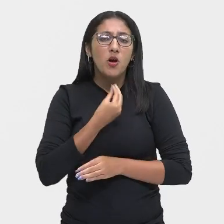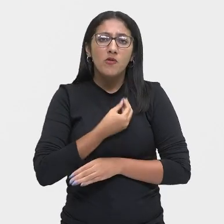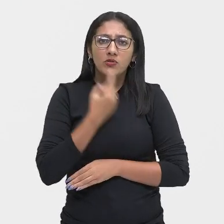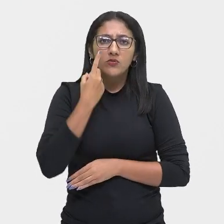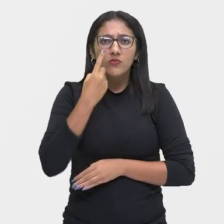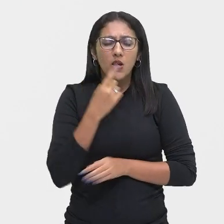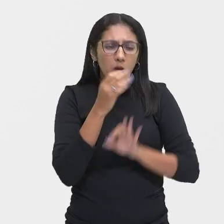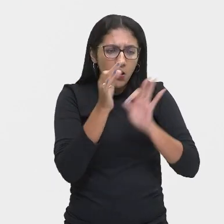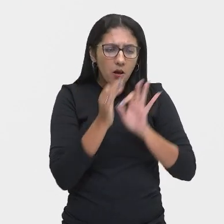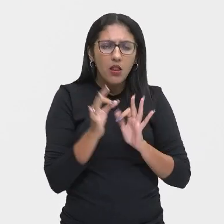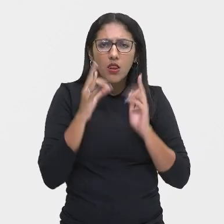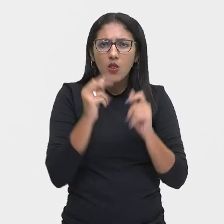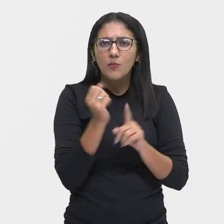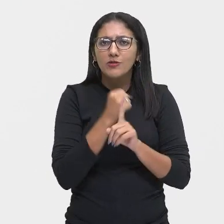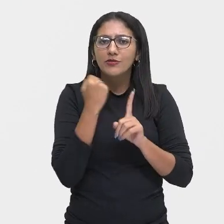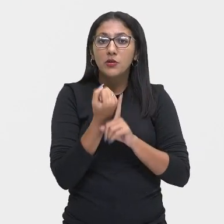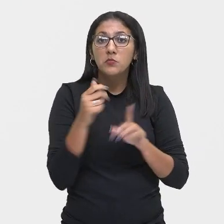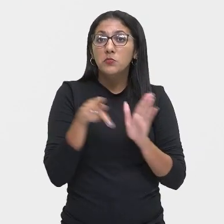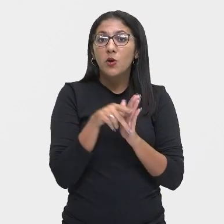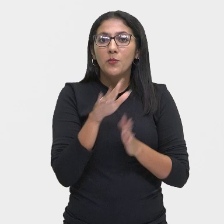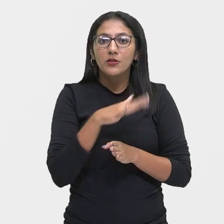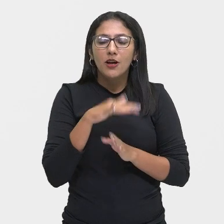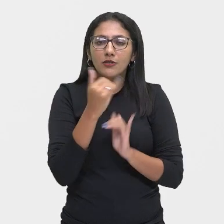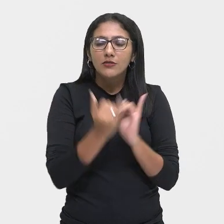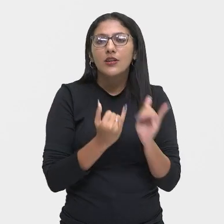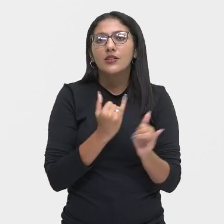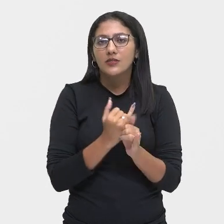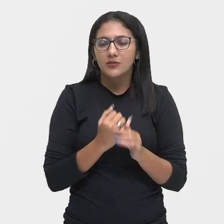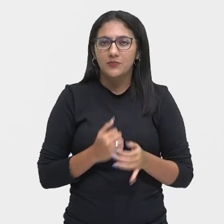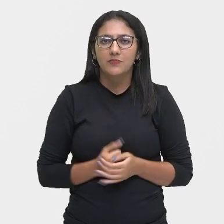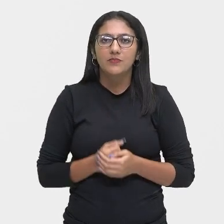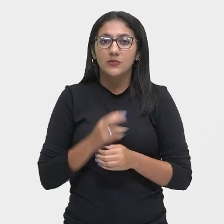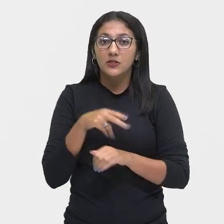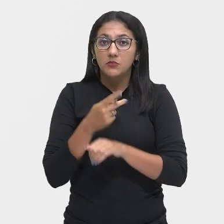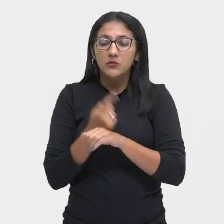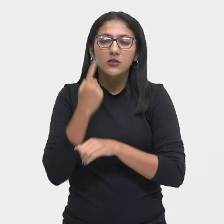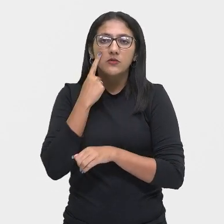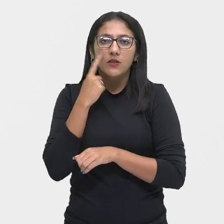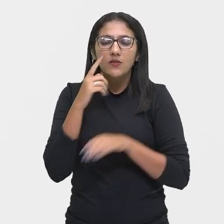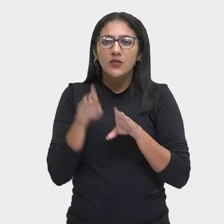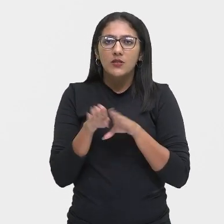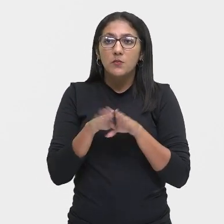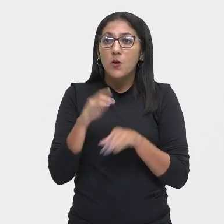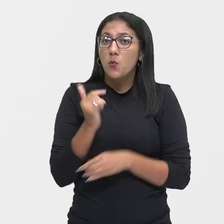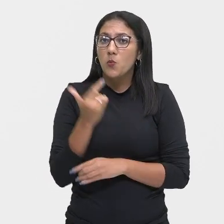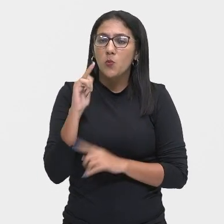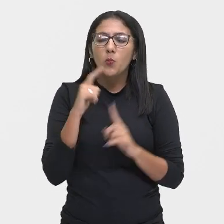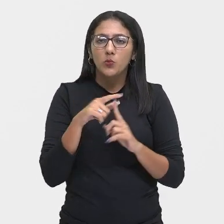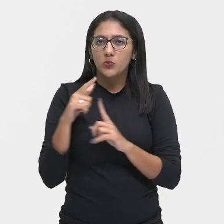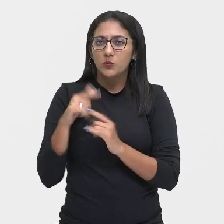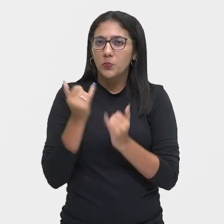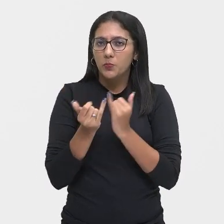em sociedade dentro do game, por exemplo. Daqui a pouco a gente vai falar também sobre uma outra modalidade de games.